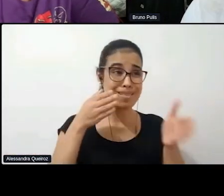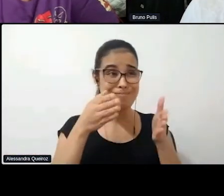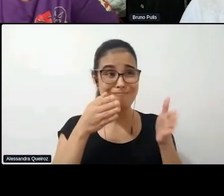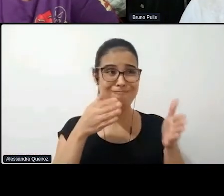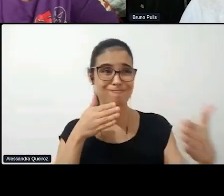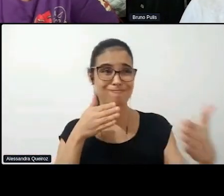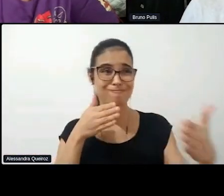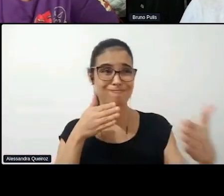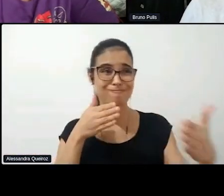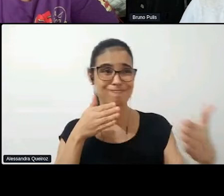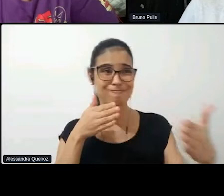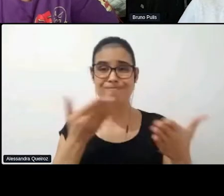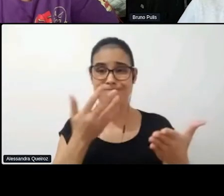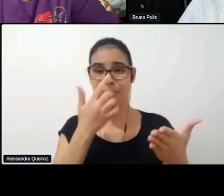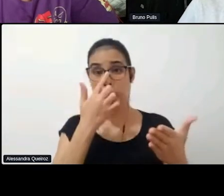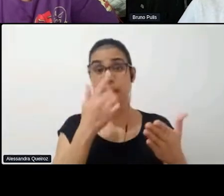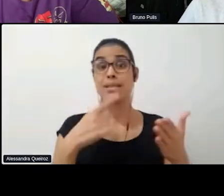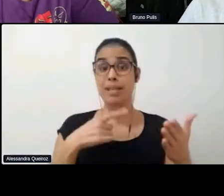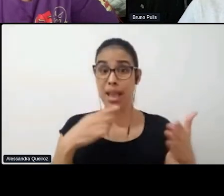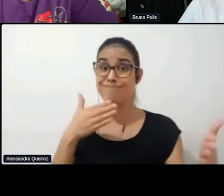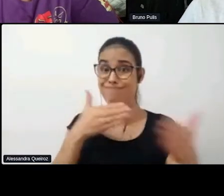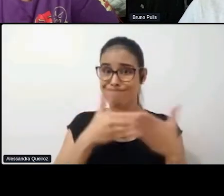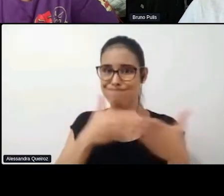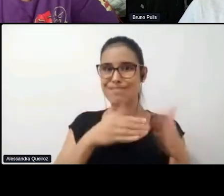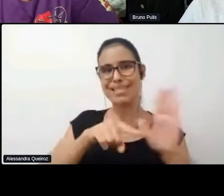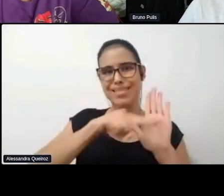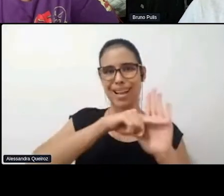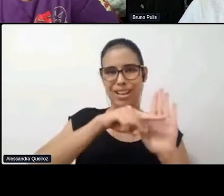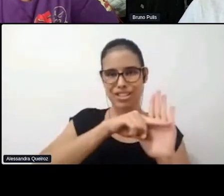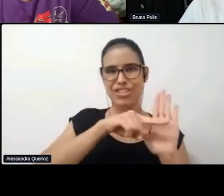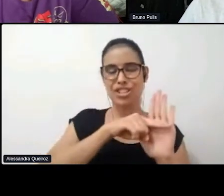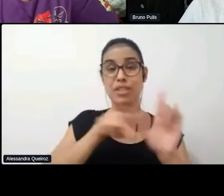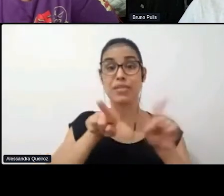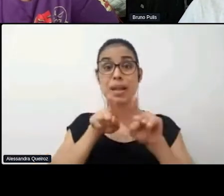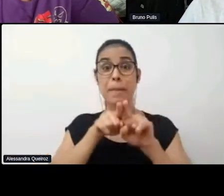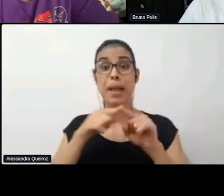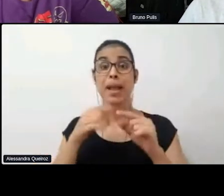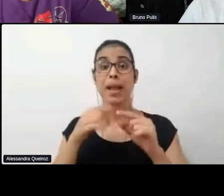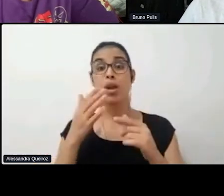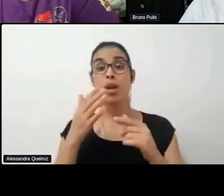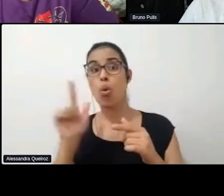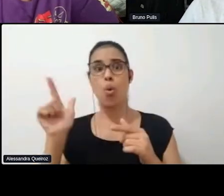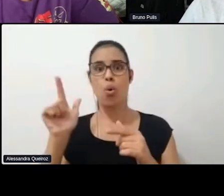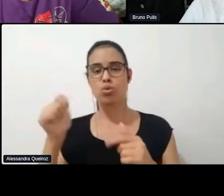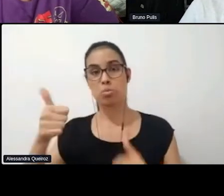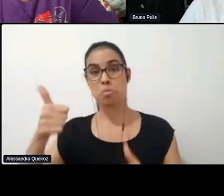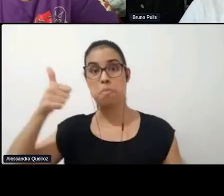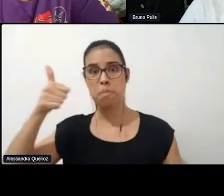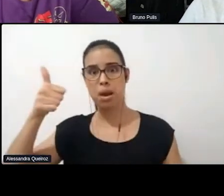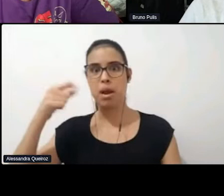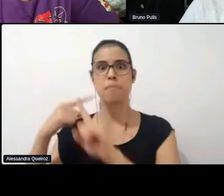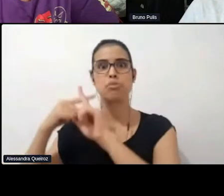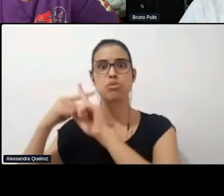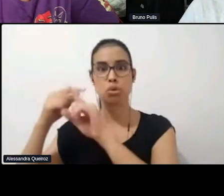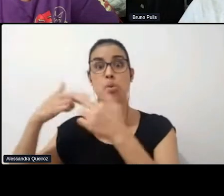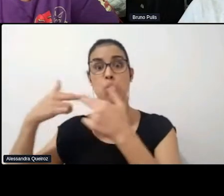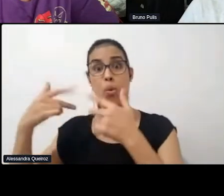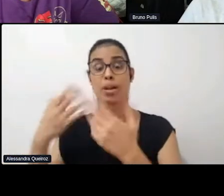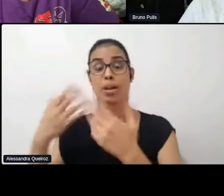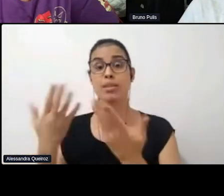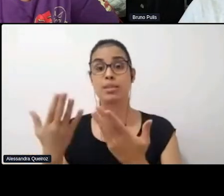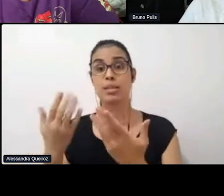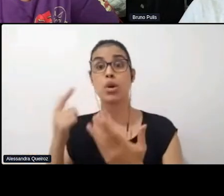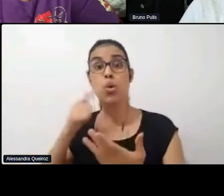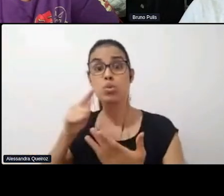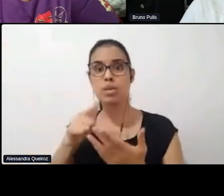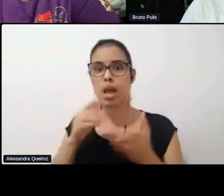quentes, né? A gente costuma chamar de pontos quentes, que são os principais pontos para ele conseguir completar um fluxo